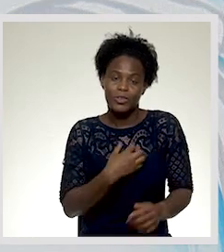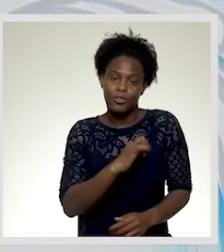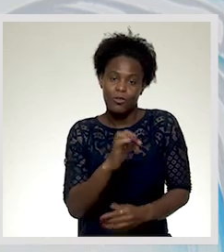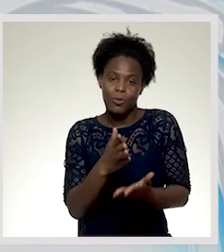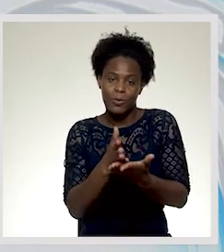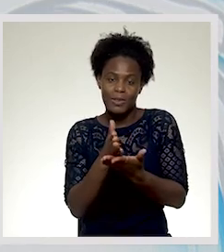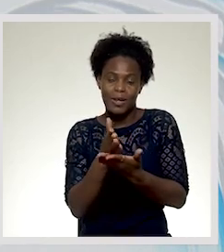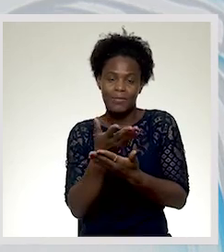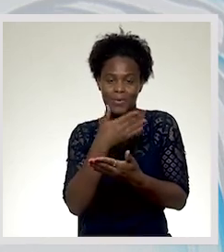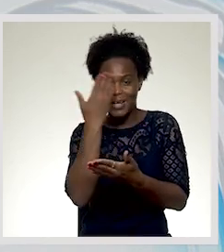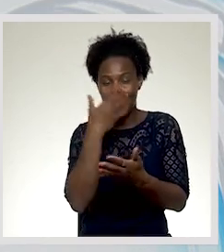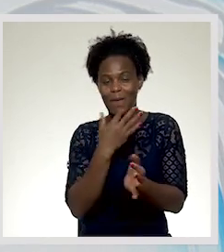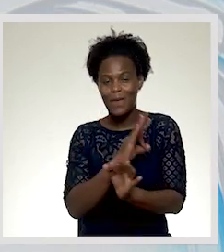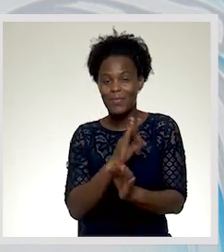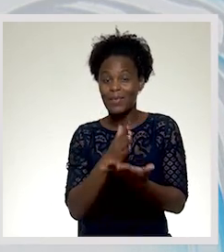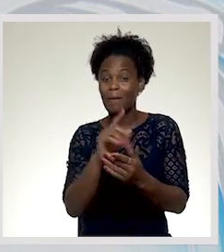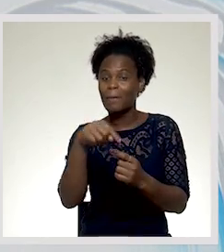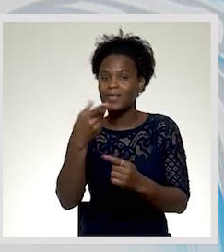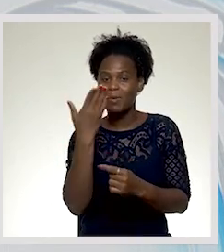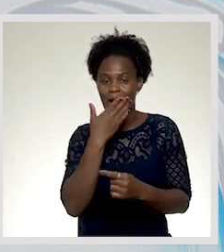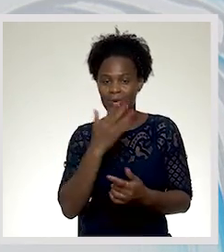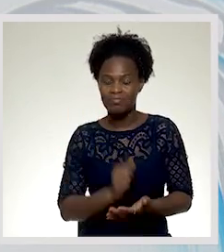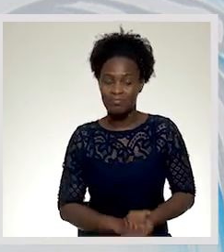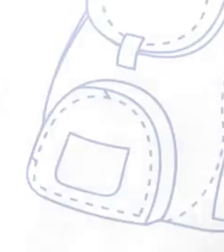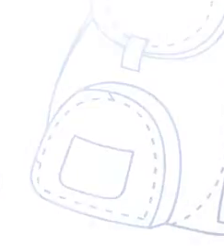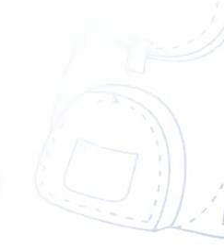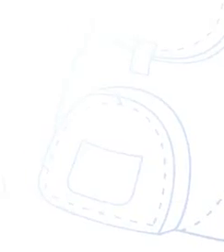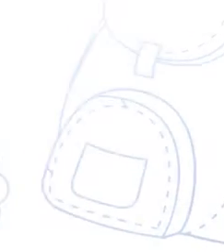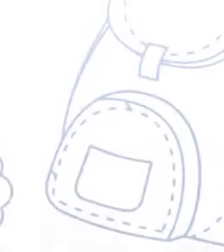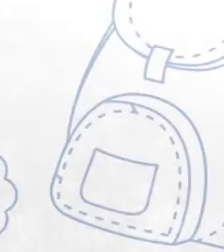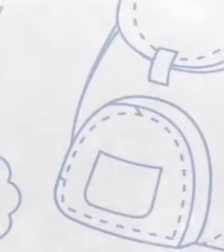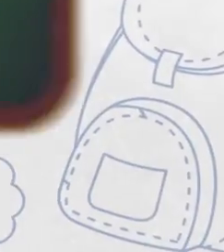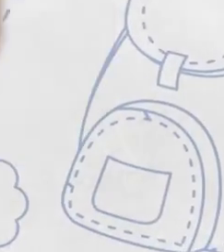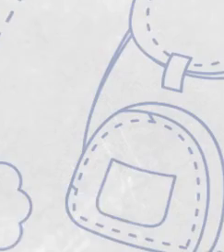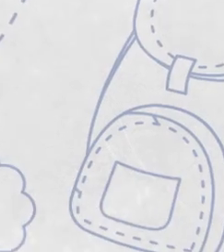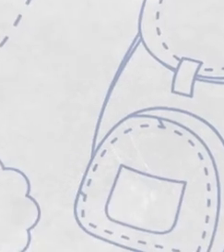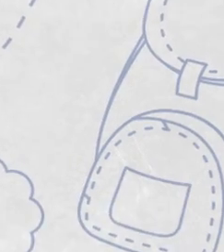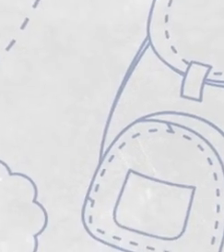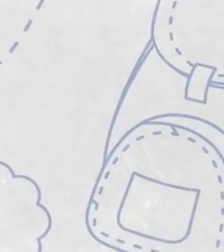Desejo-vos a continuação de um ótimo dia. Até a próxima aula.